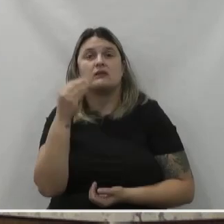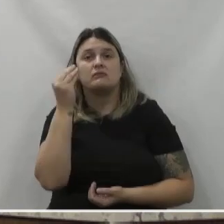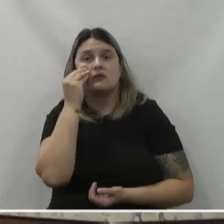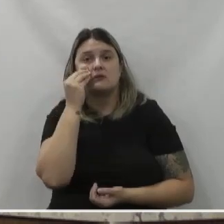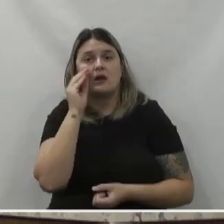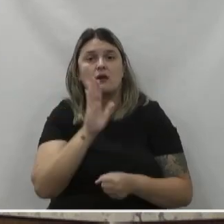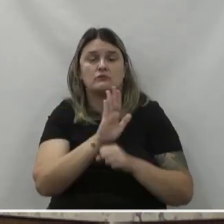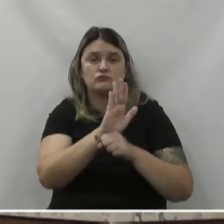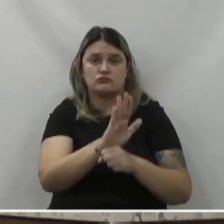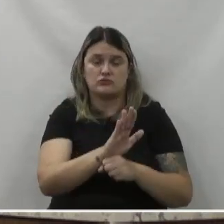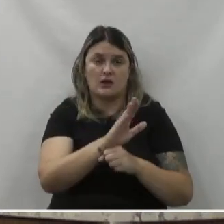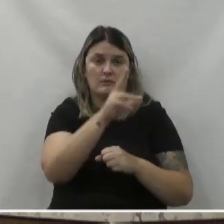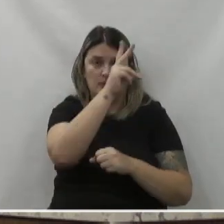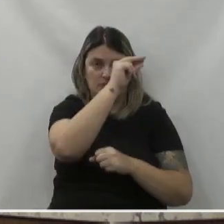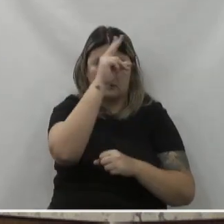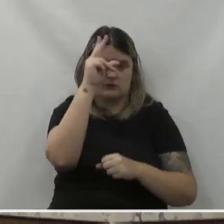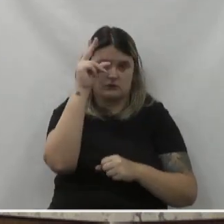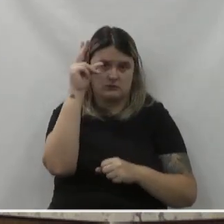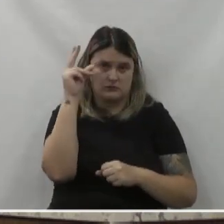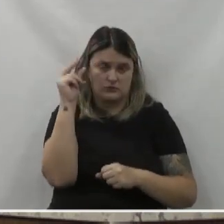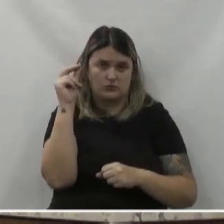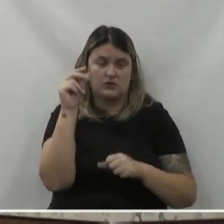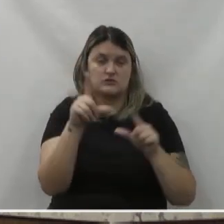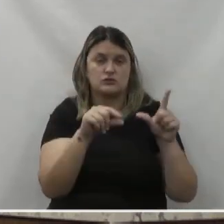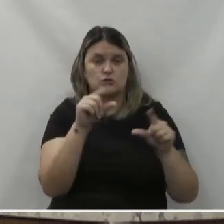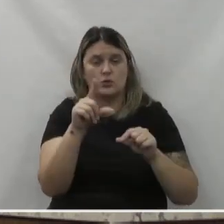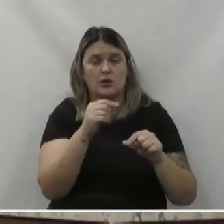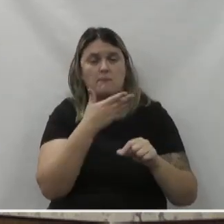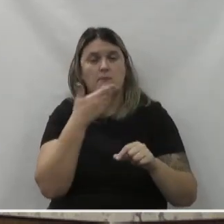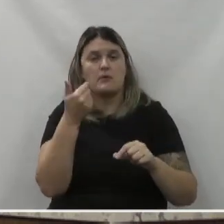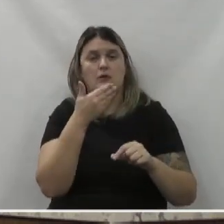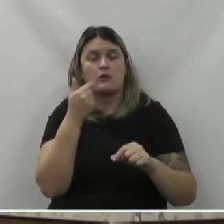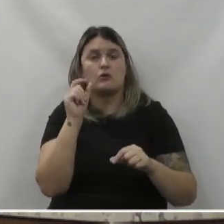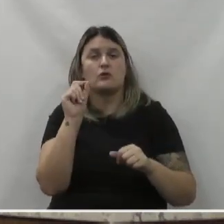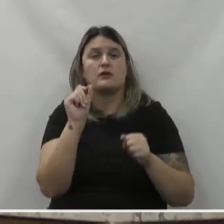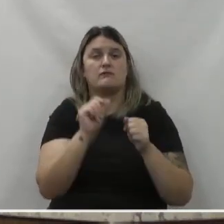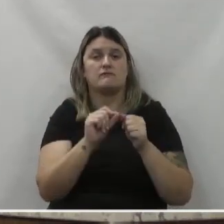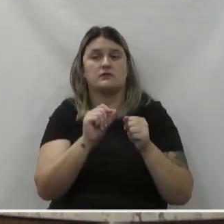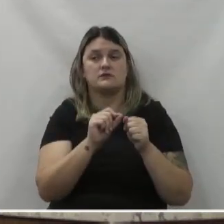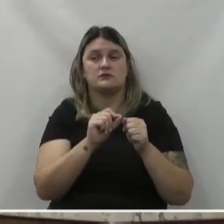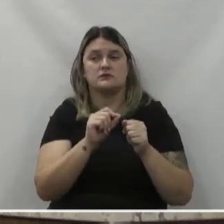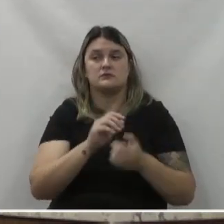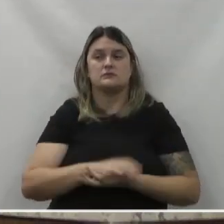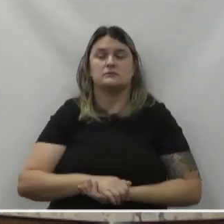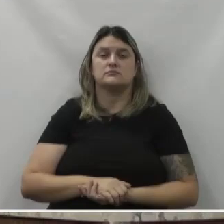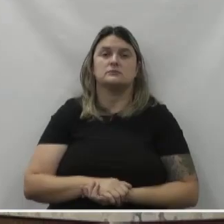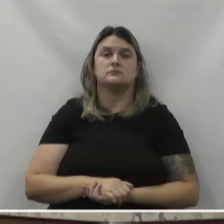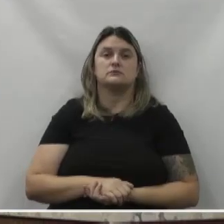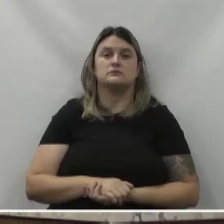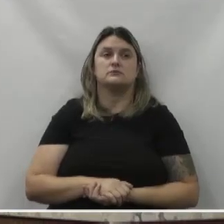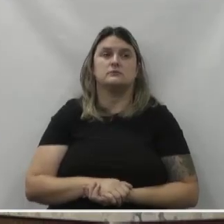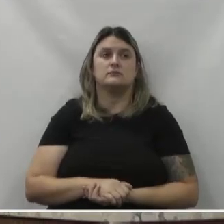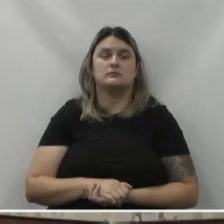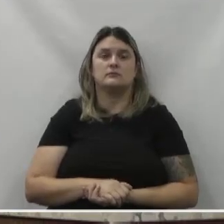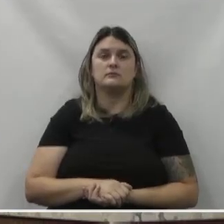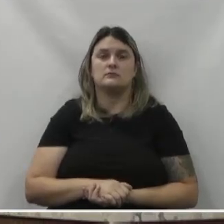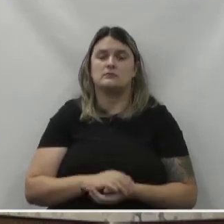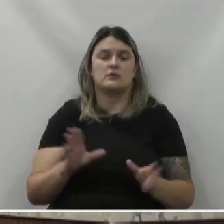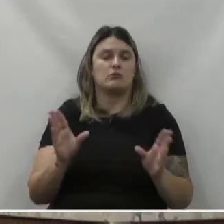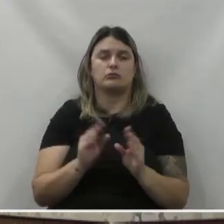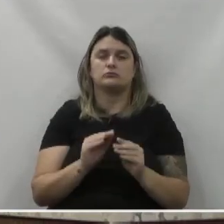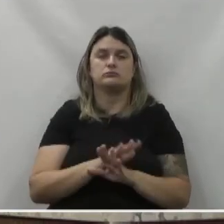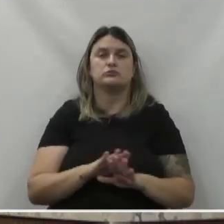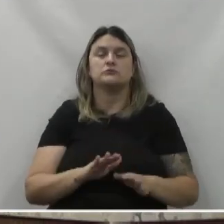contribua aí para o Executivo tomar a melhor decisão possível aí perante esse contrato. 30 segundos, vereador. Seria